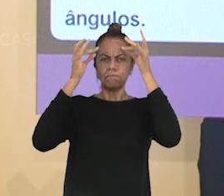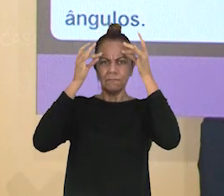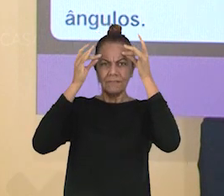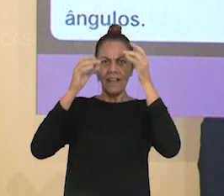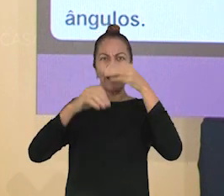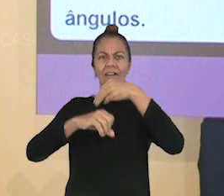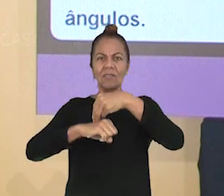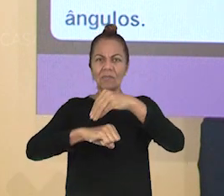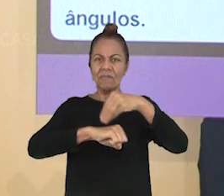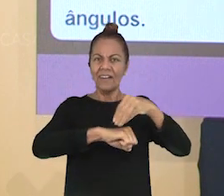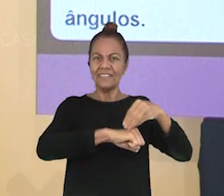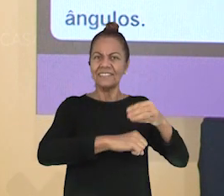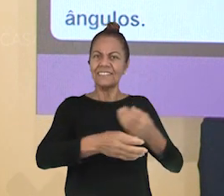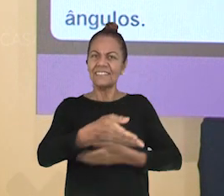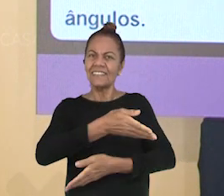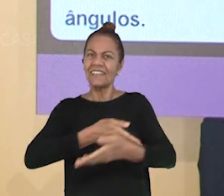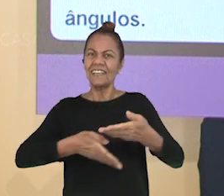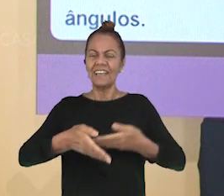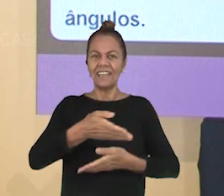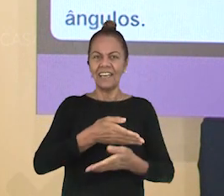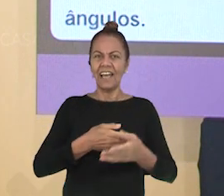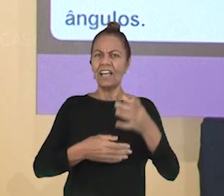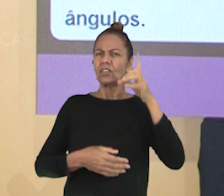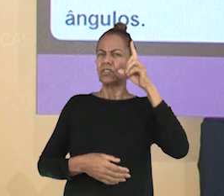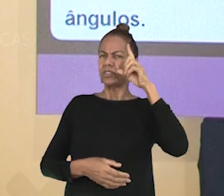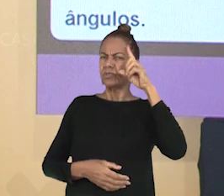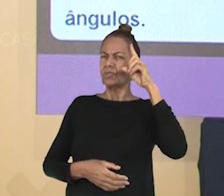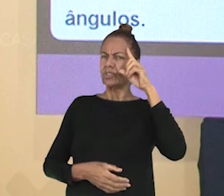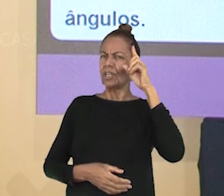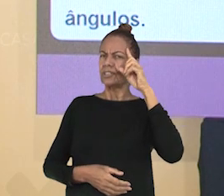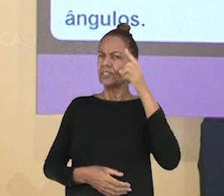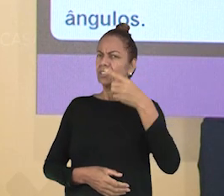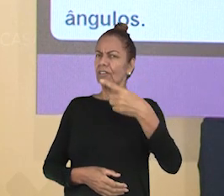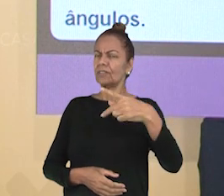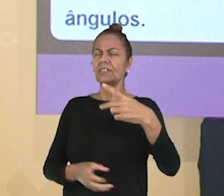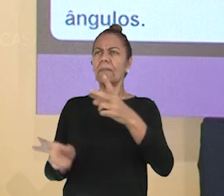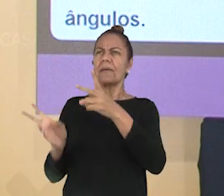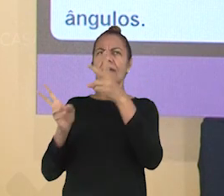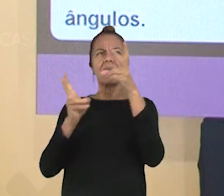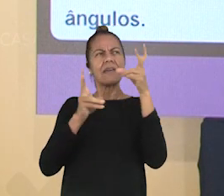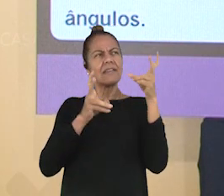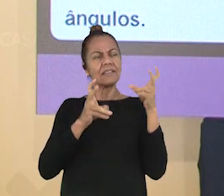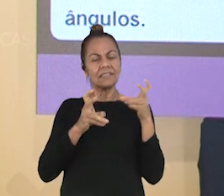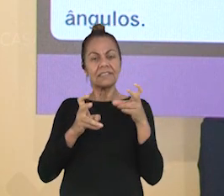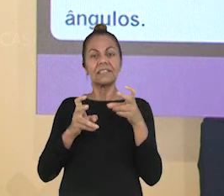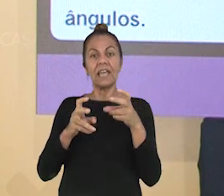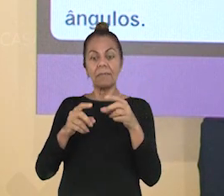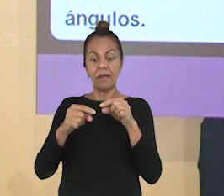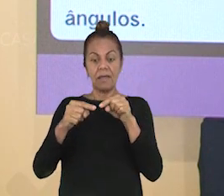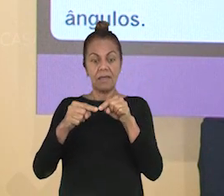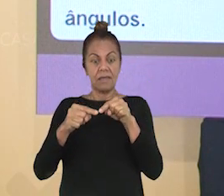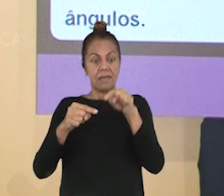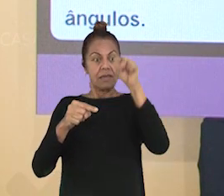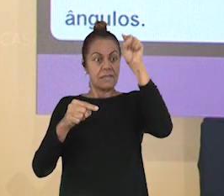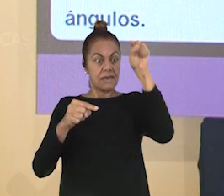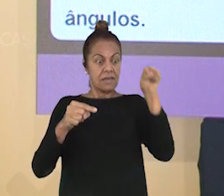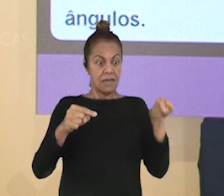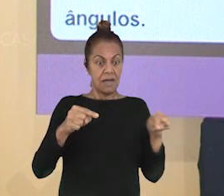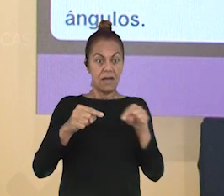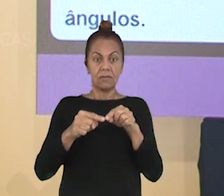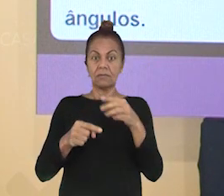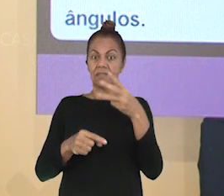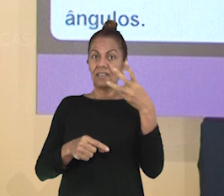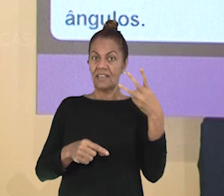esse conhecimento que você aprendeu? Procure no seu dia a dia 3 triângulos, desenhe-os em seu caderno